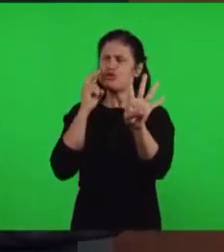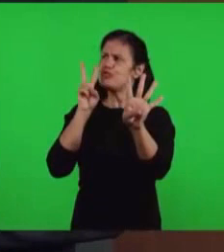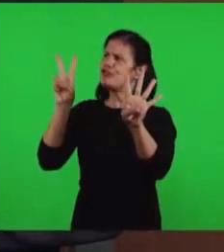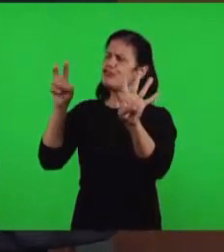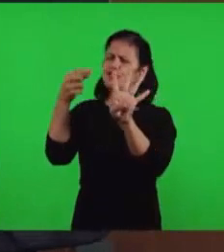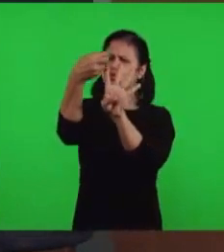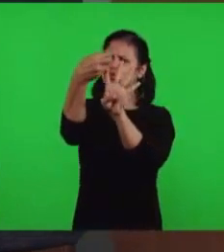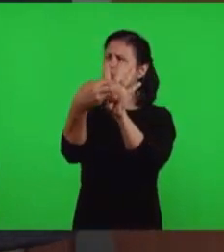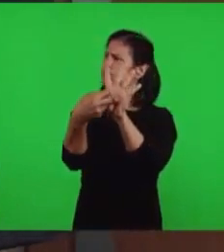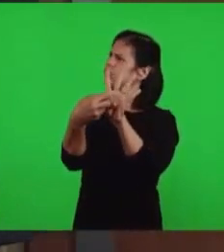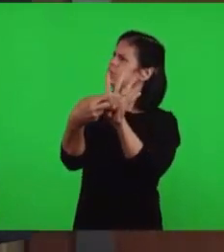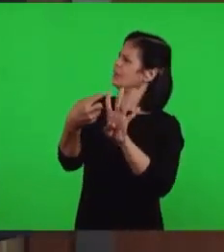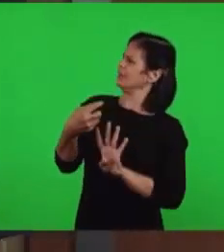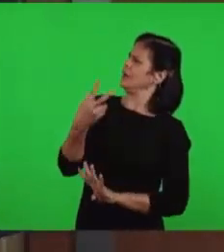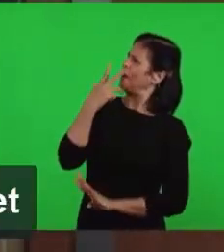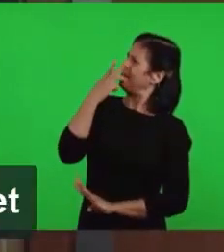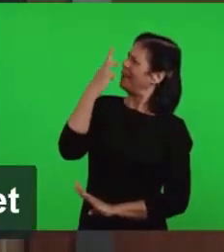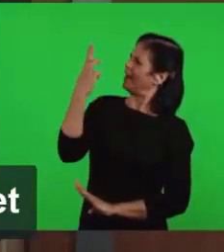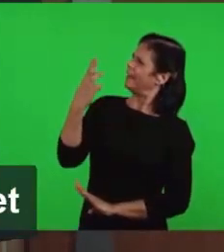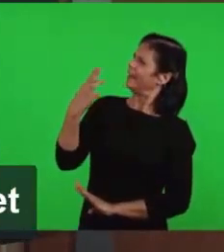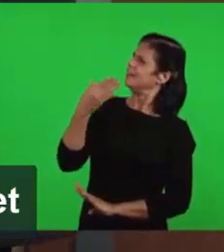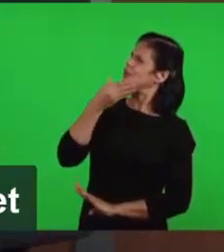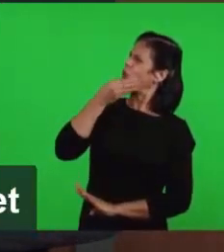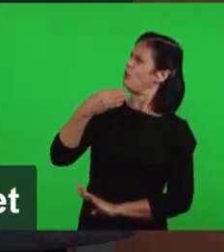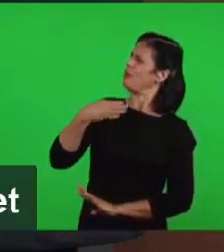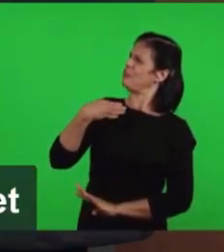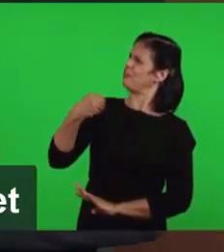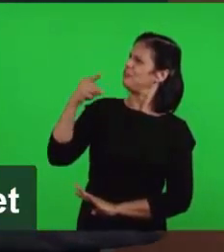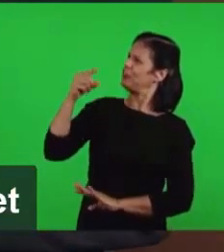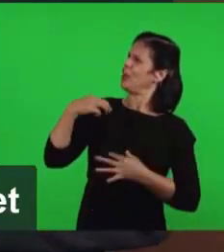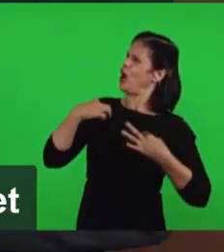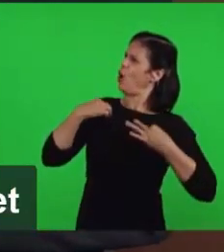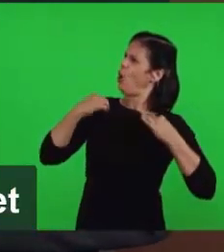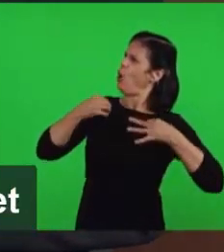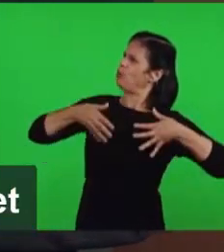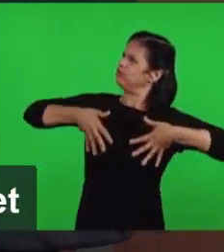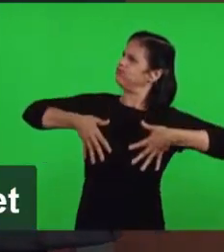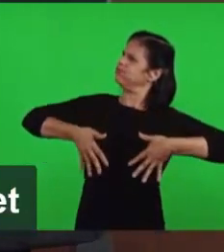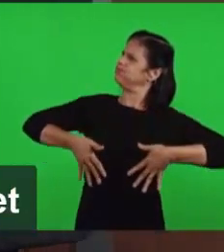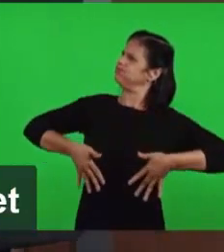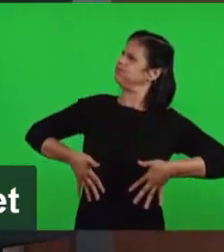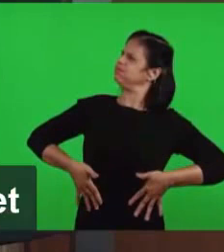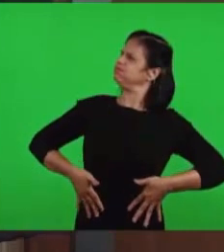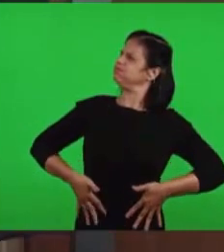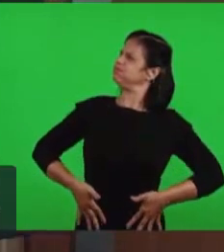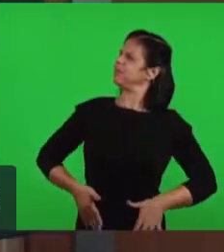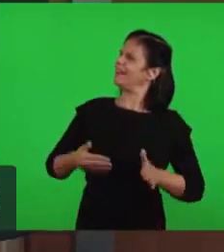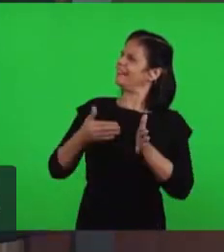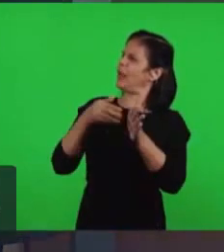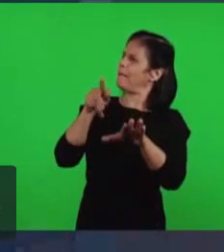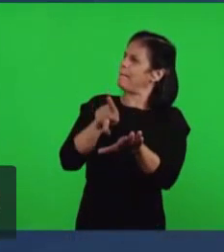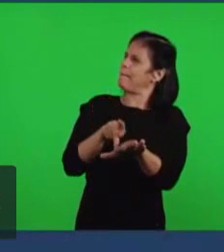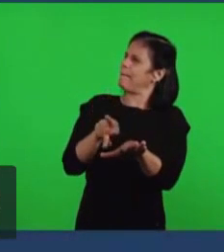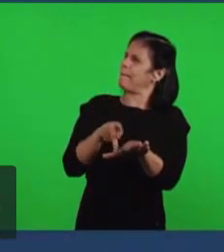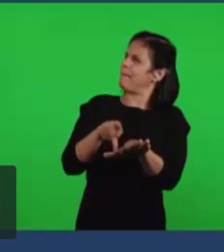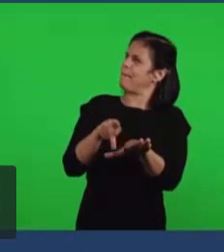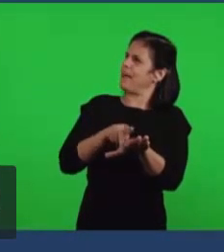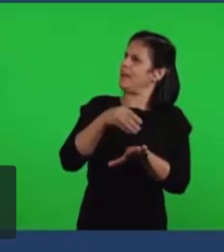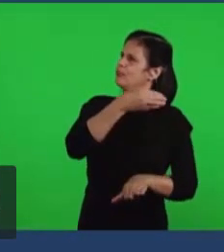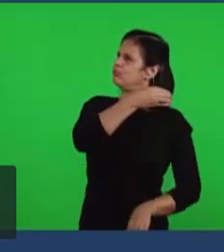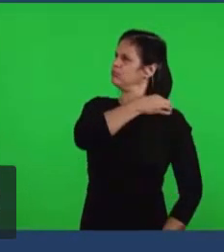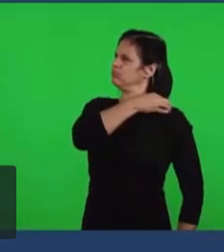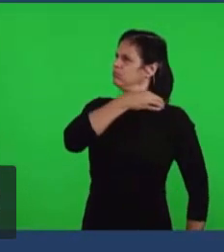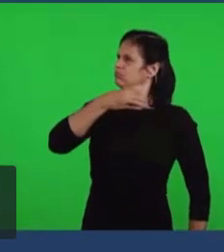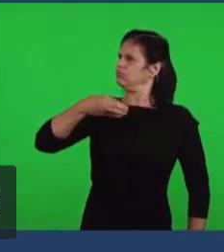semelhante ao filho do homem e ele estava vestido até os pés de uma roupa comprida esse gelo